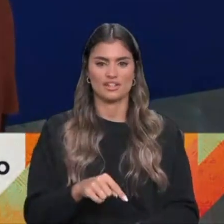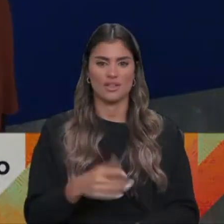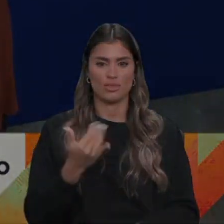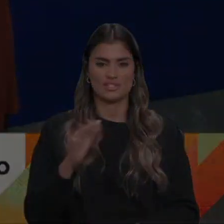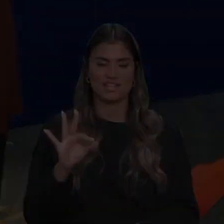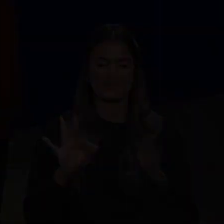Tchau.